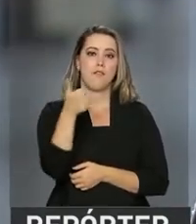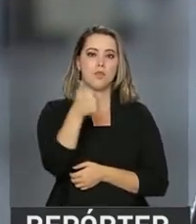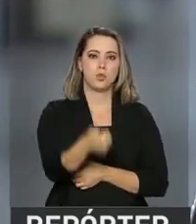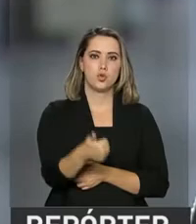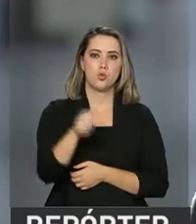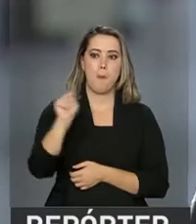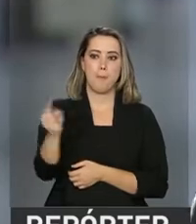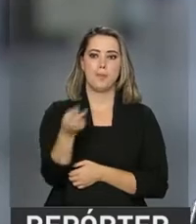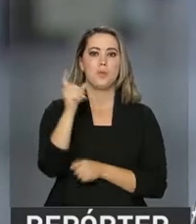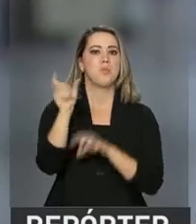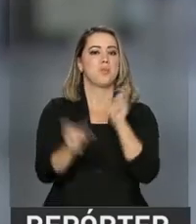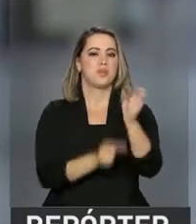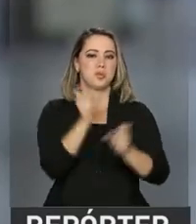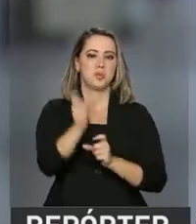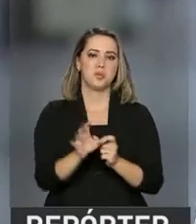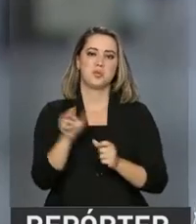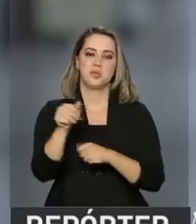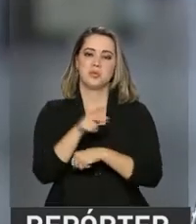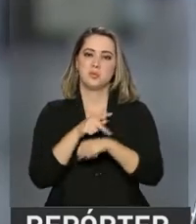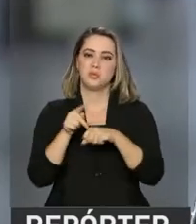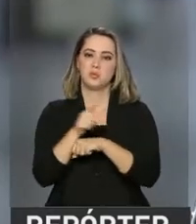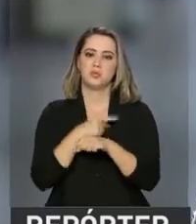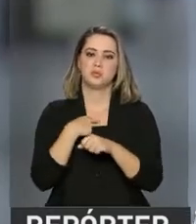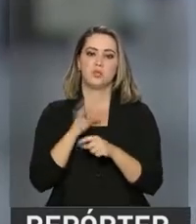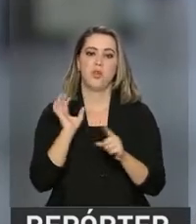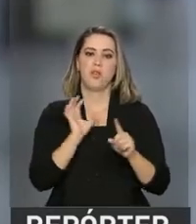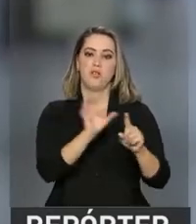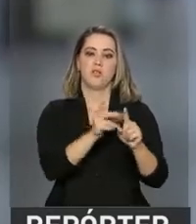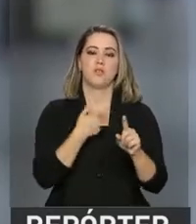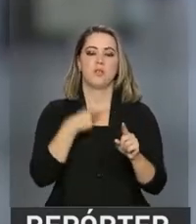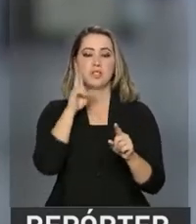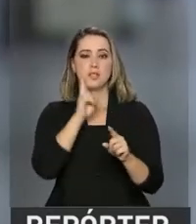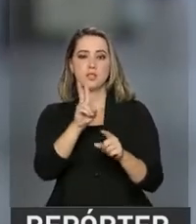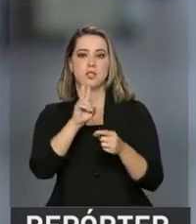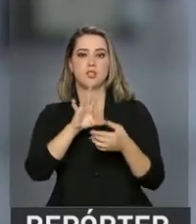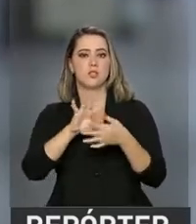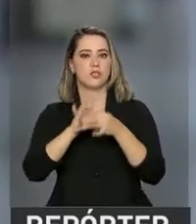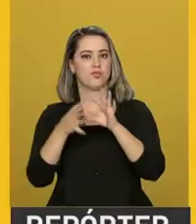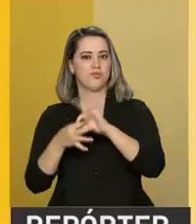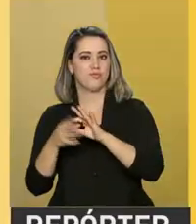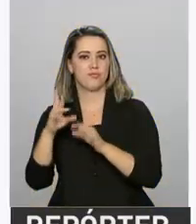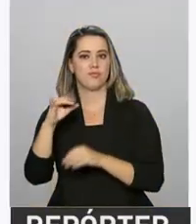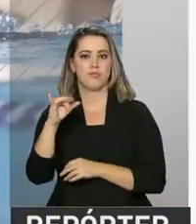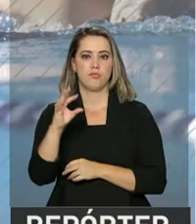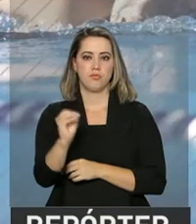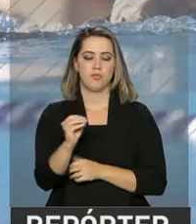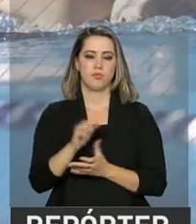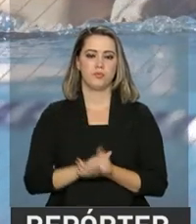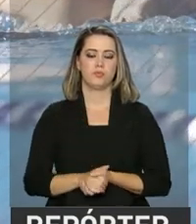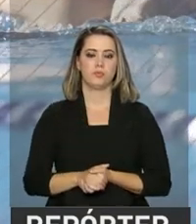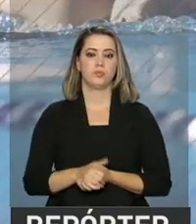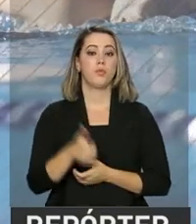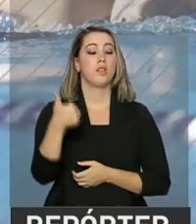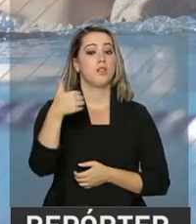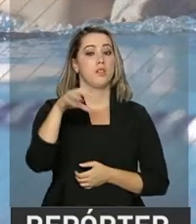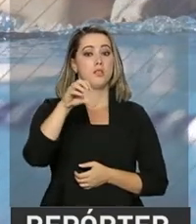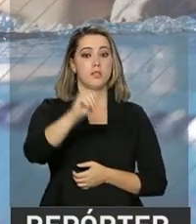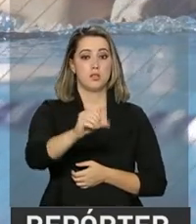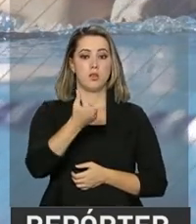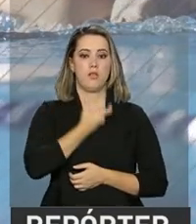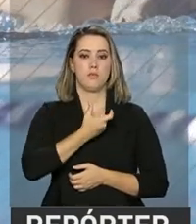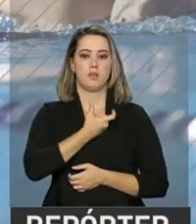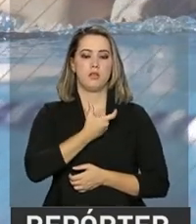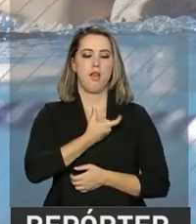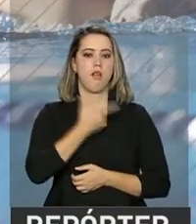país o impacto do programa foi medido nos jogos rio 2016 das 19 medalhas olímpicas conquistadas